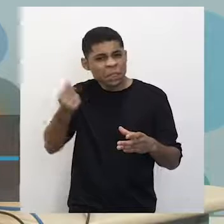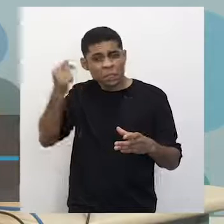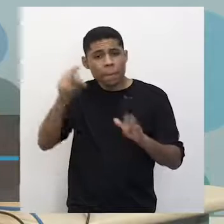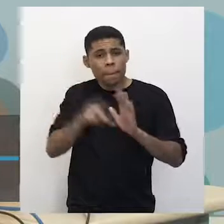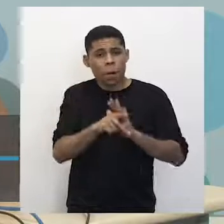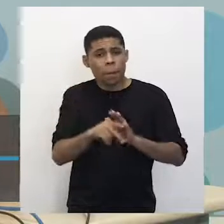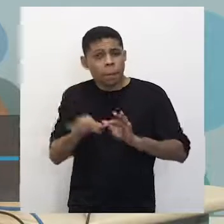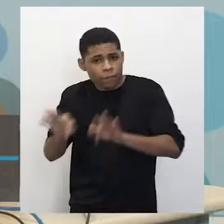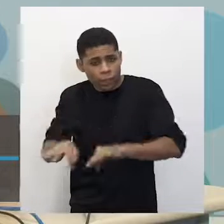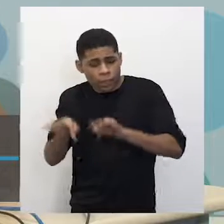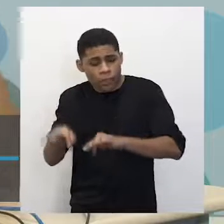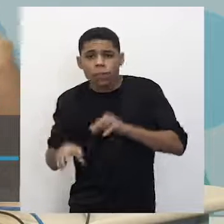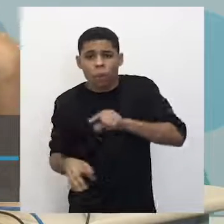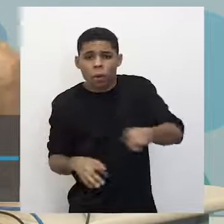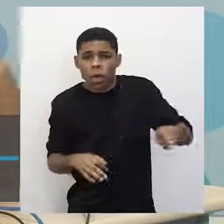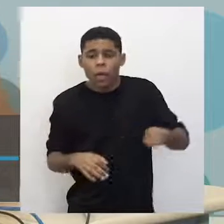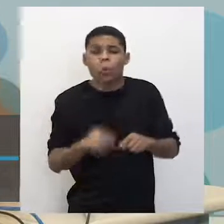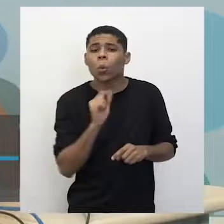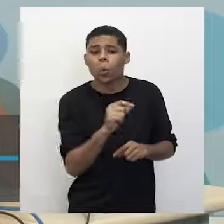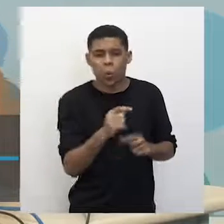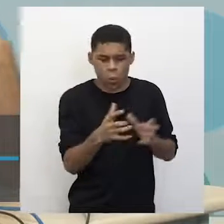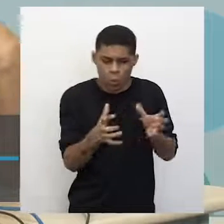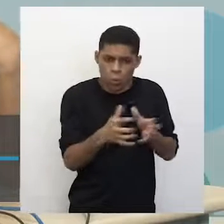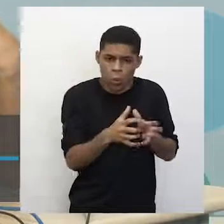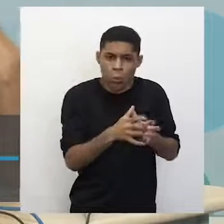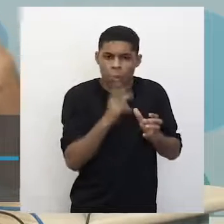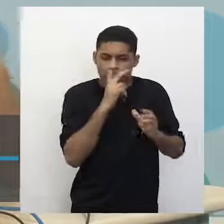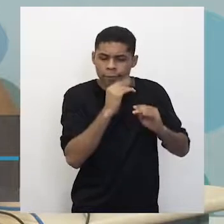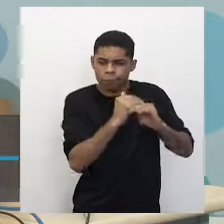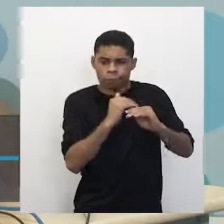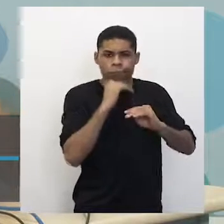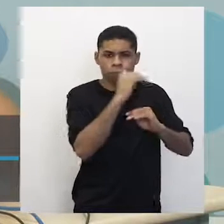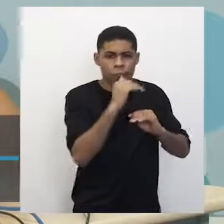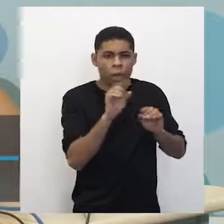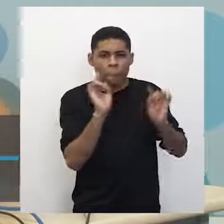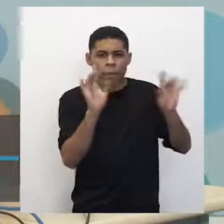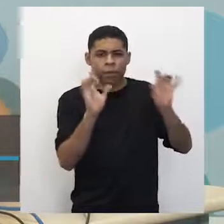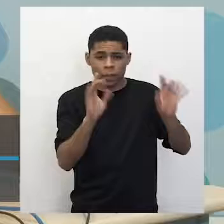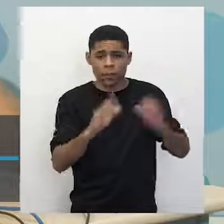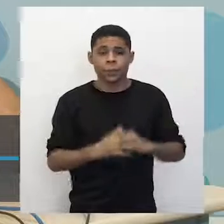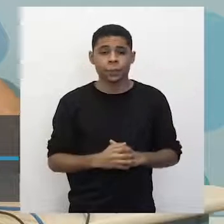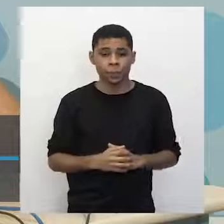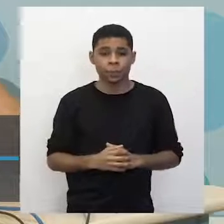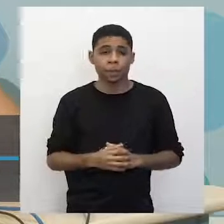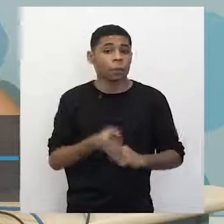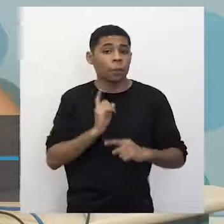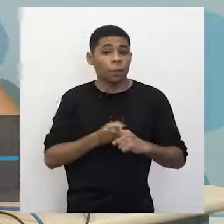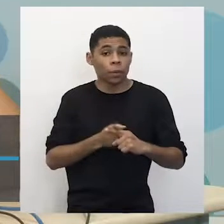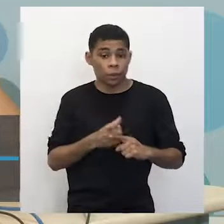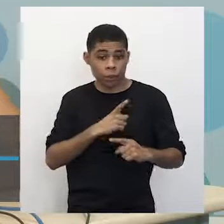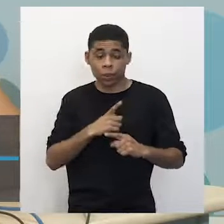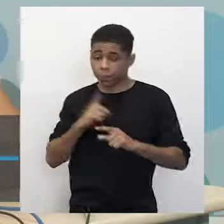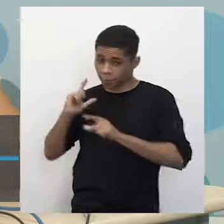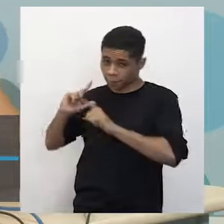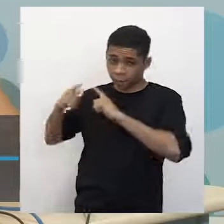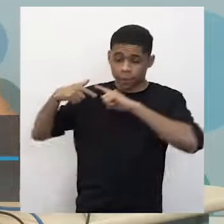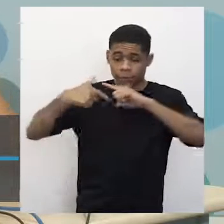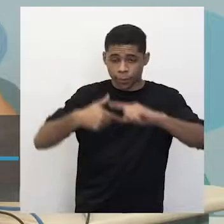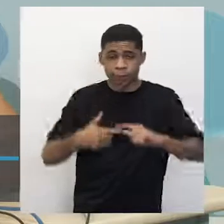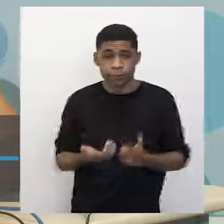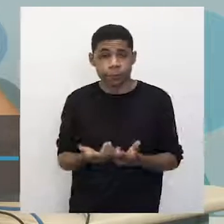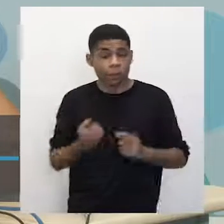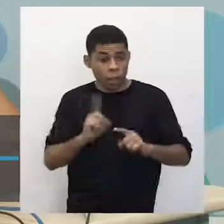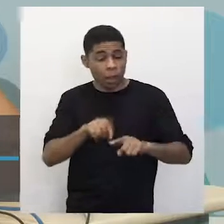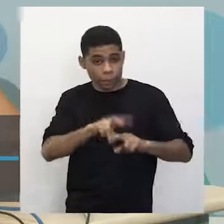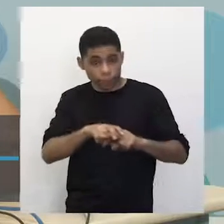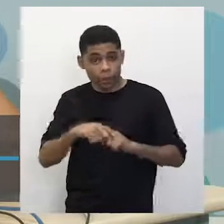vão se estabelecer enquanto um grupo predominante, um grupo com privilégios por conta das tradições. Essas